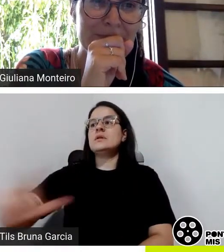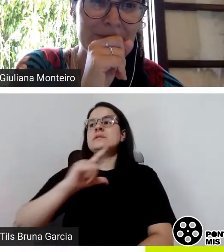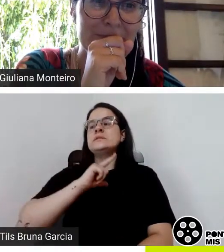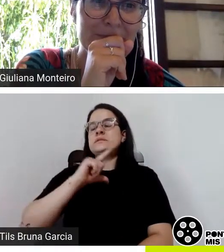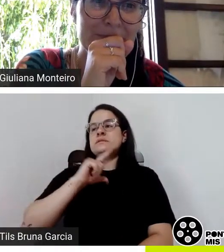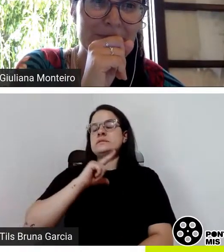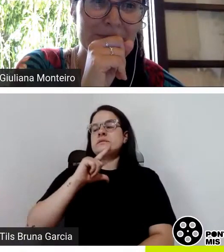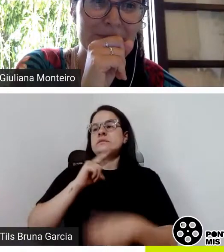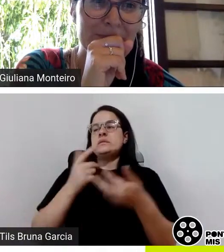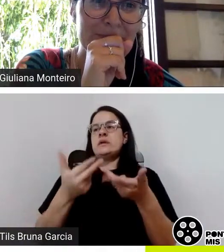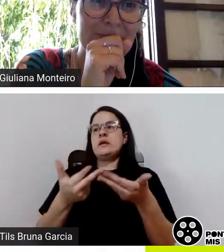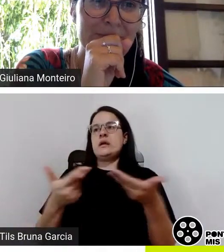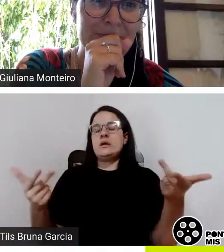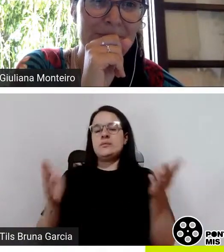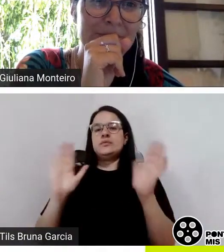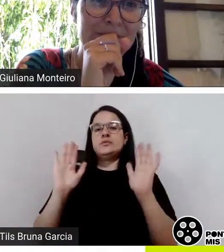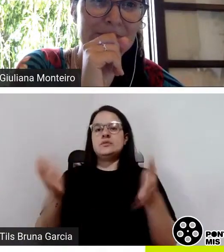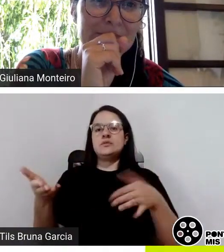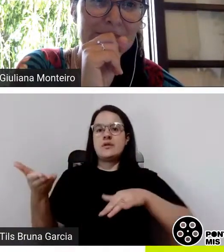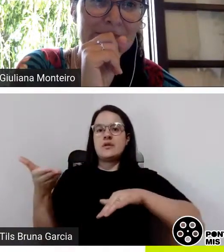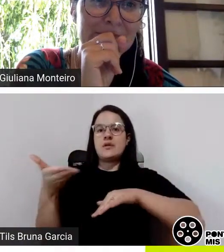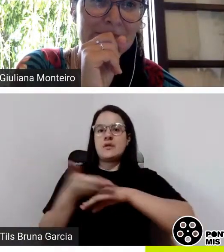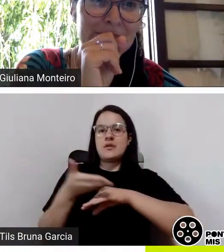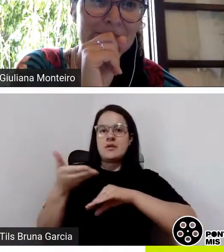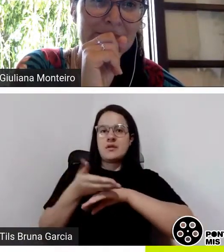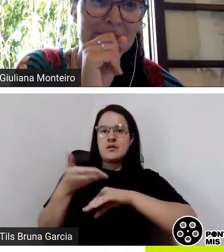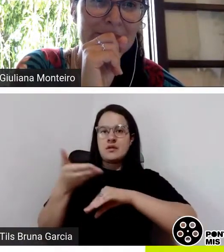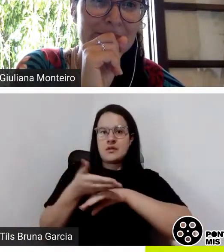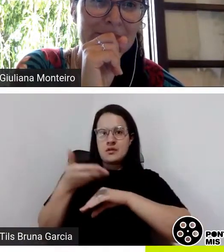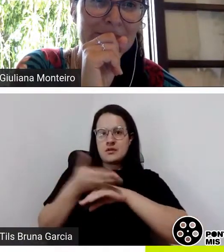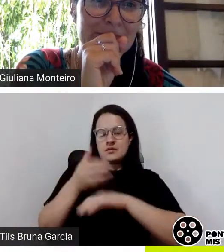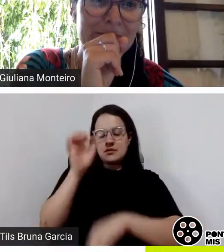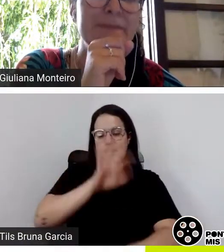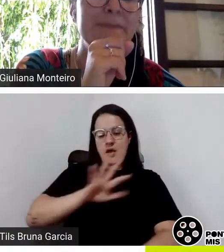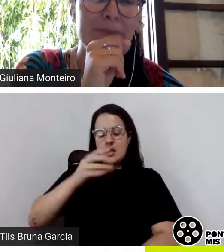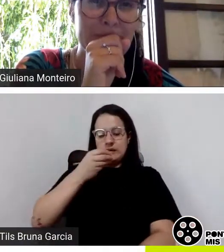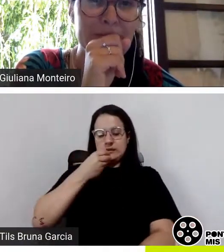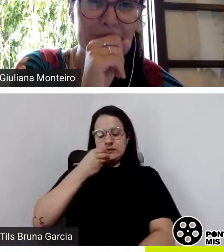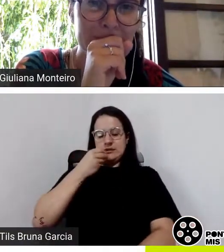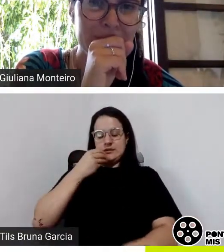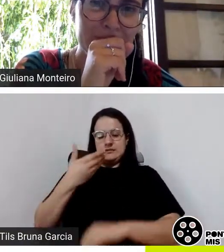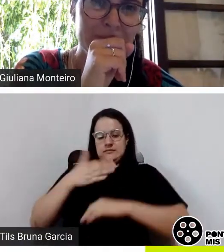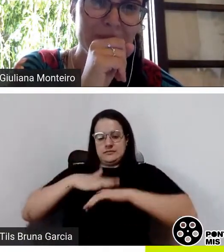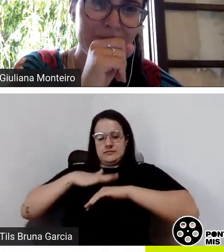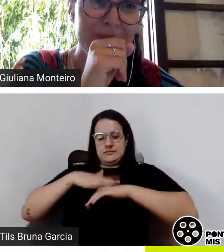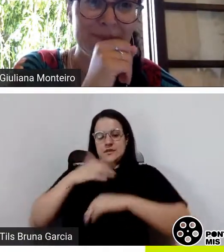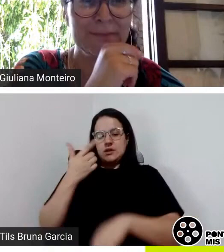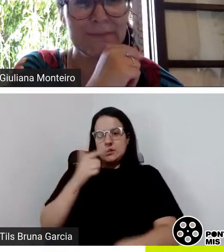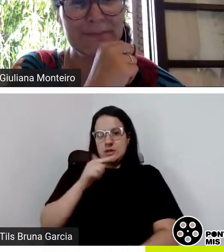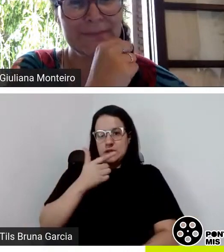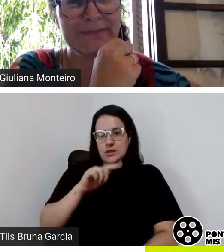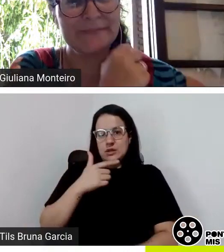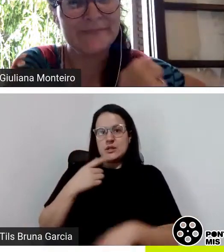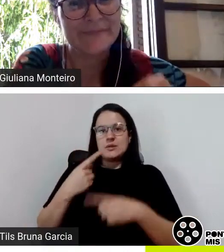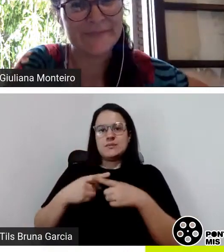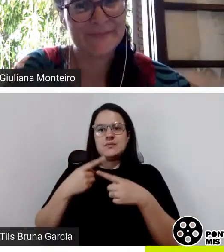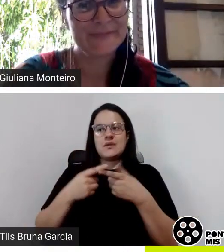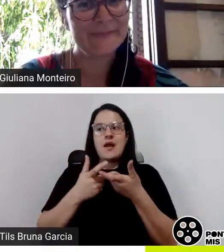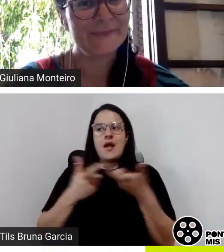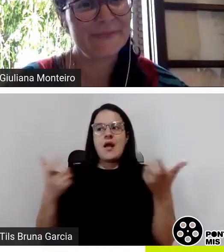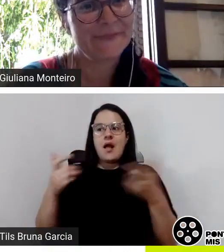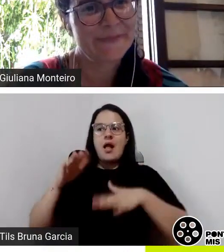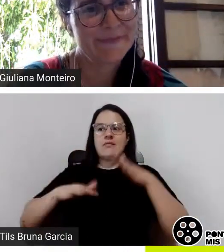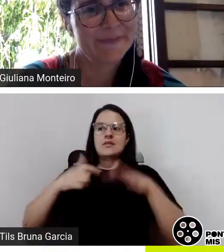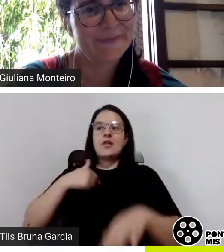que assim, eu continuo tentando não imitar a mim mesmo. Nem sempre consigo, muitas vezes não consigo, por